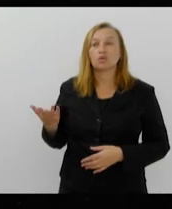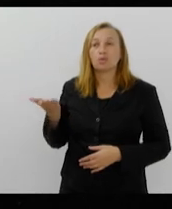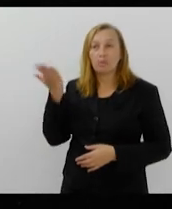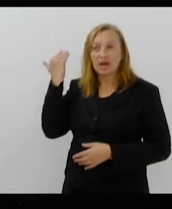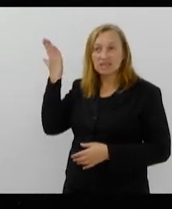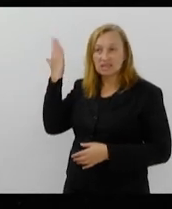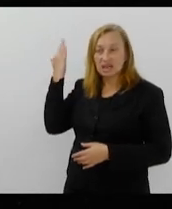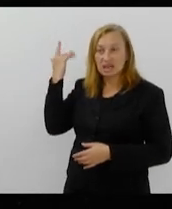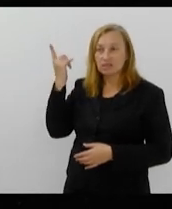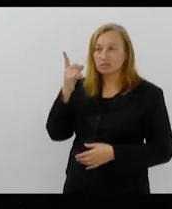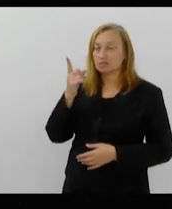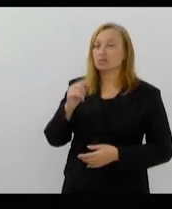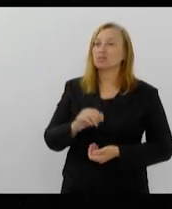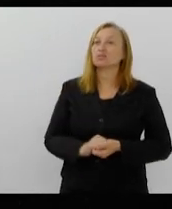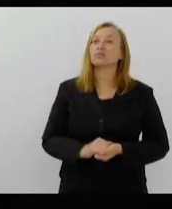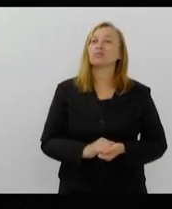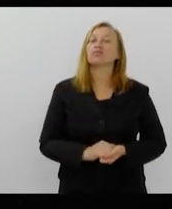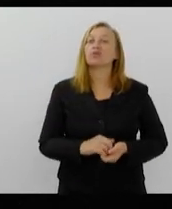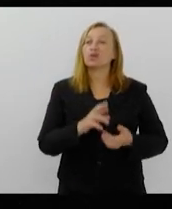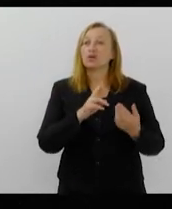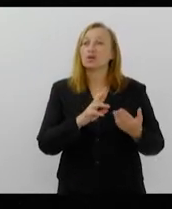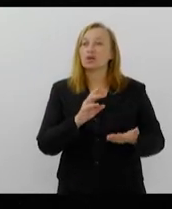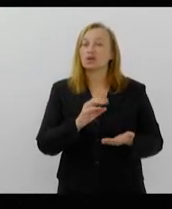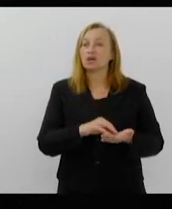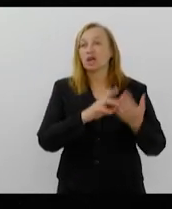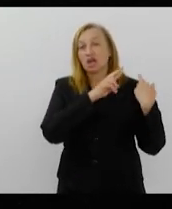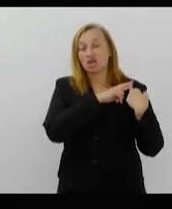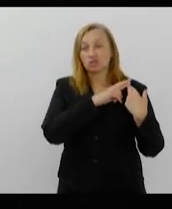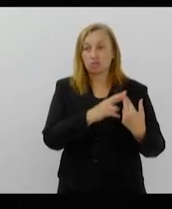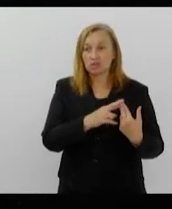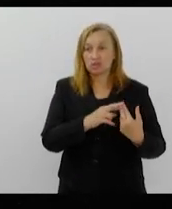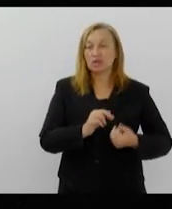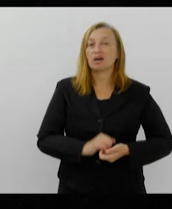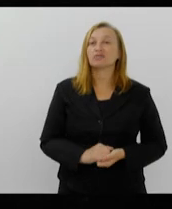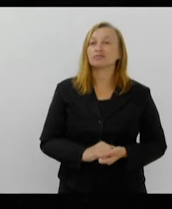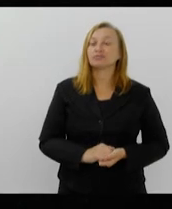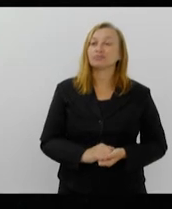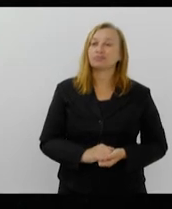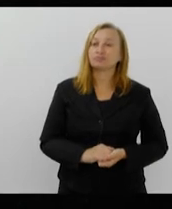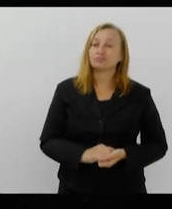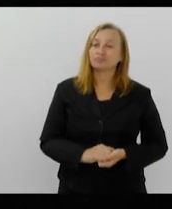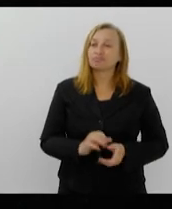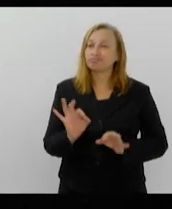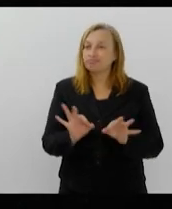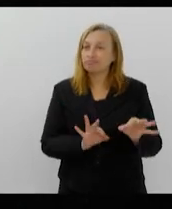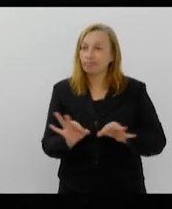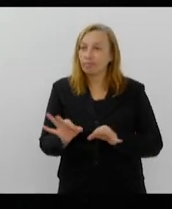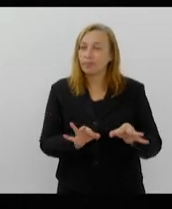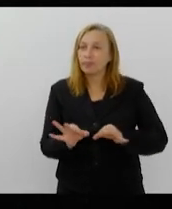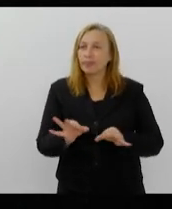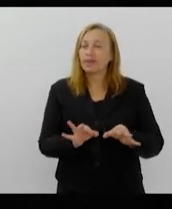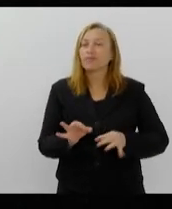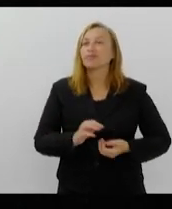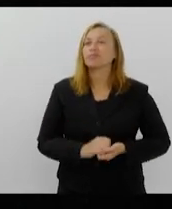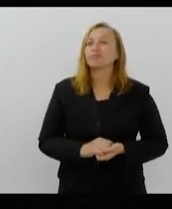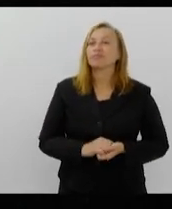foi, inclusive, responsável, né, pelo camarote do governador, pela organização do camarote.